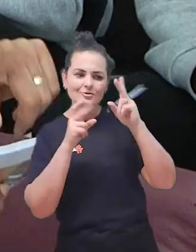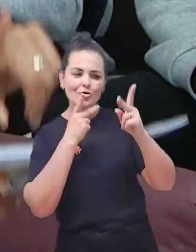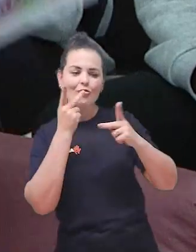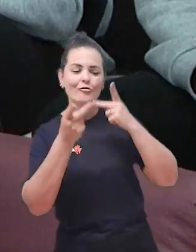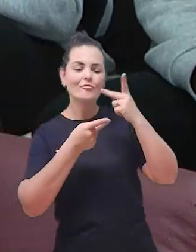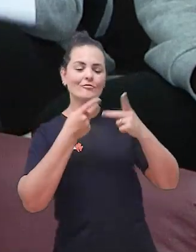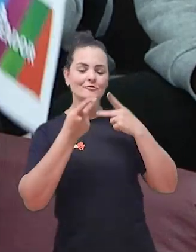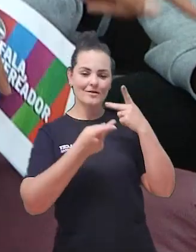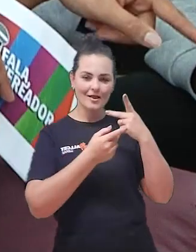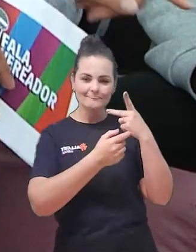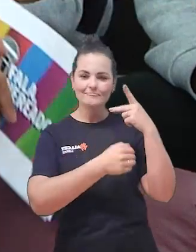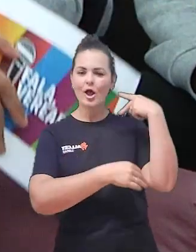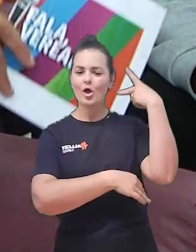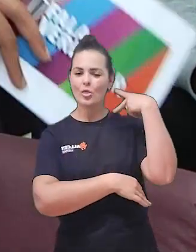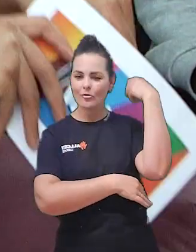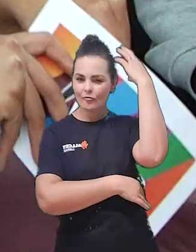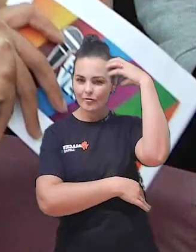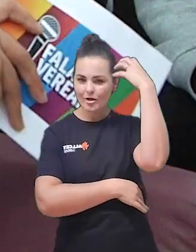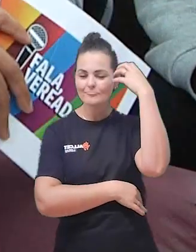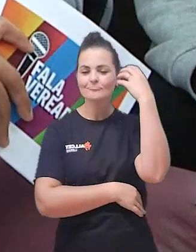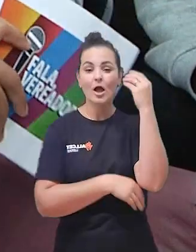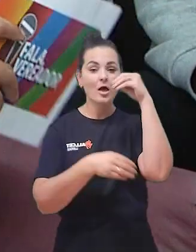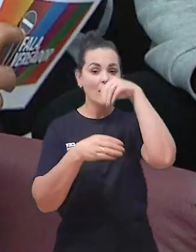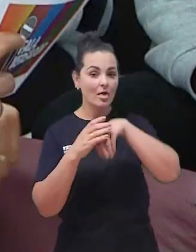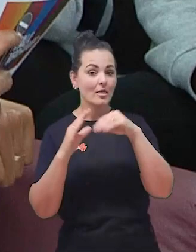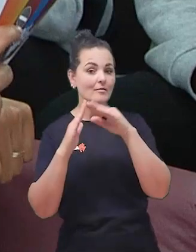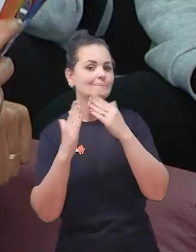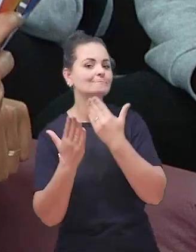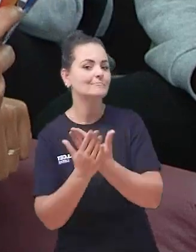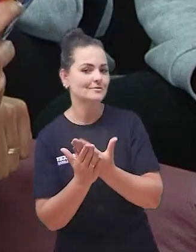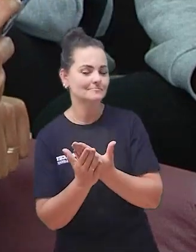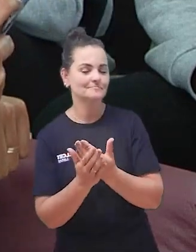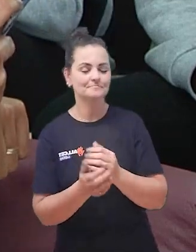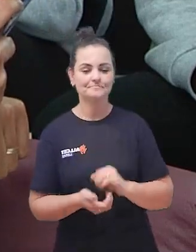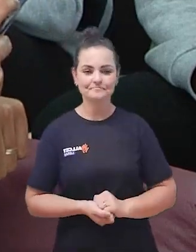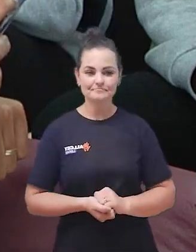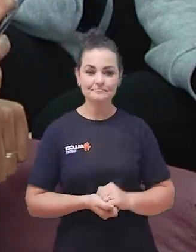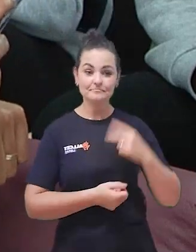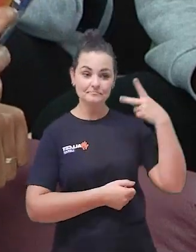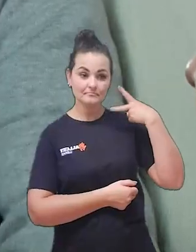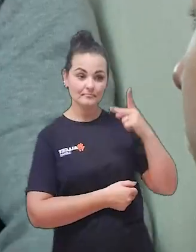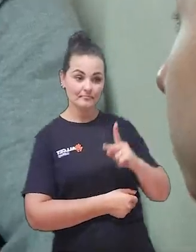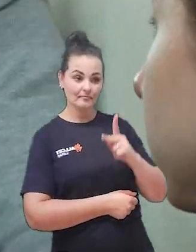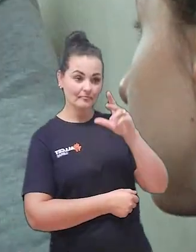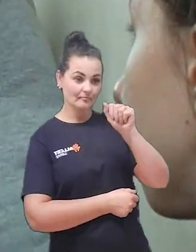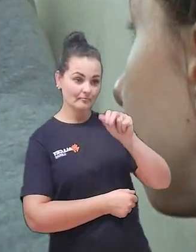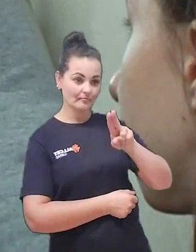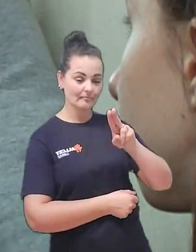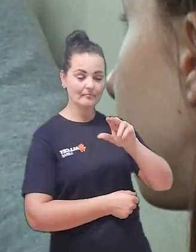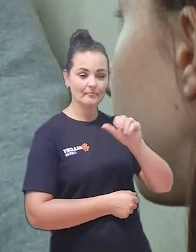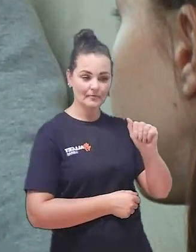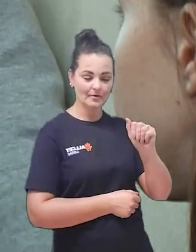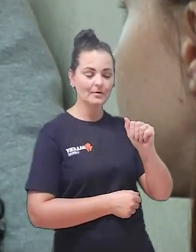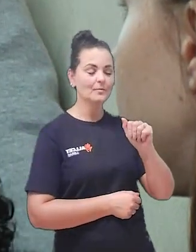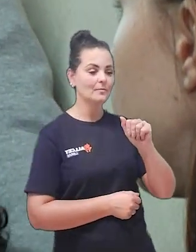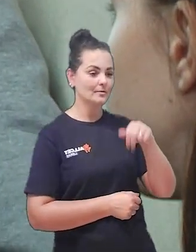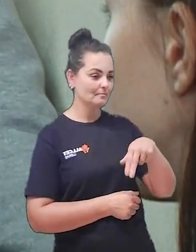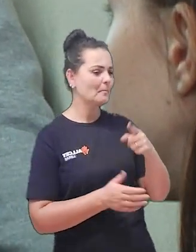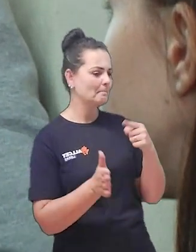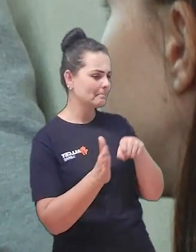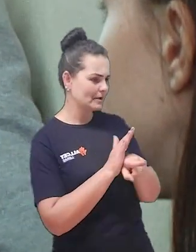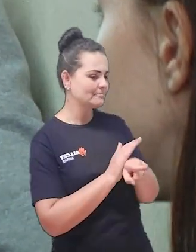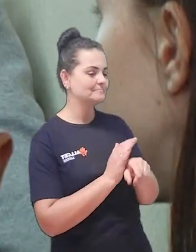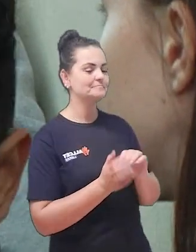né, Osmair Gadotti, dentro das escolas, tá? Cauã, está pronto? Vereador Gadotti,